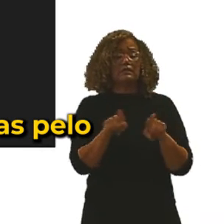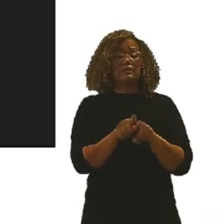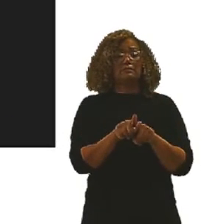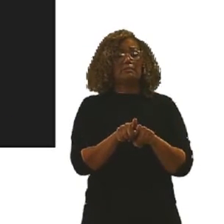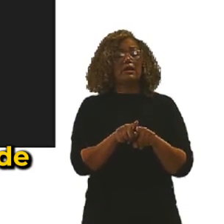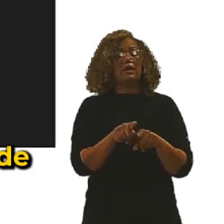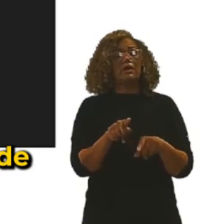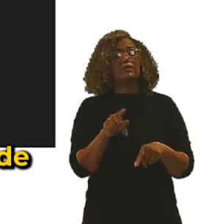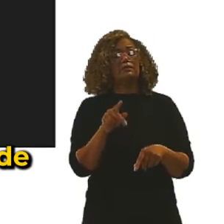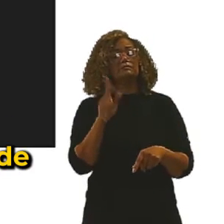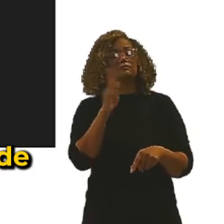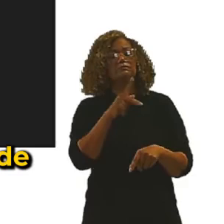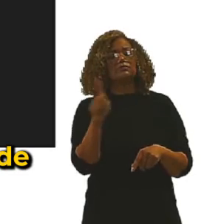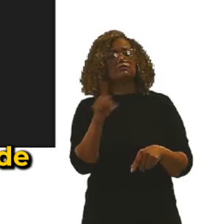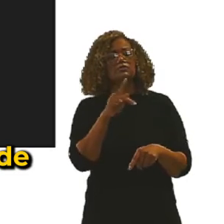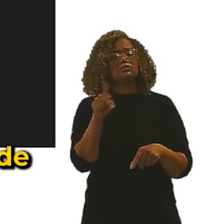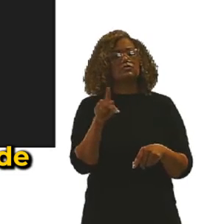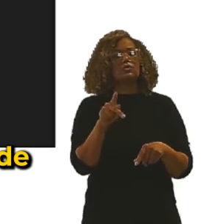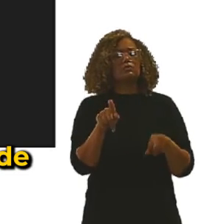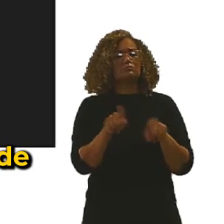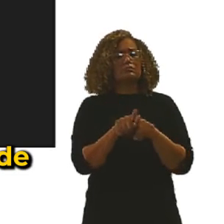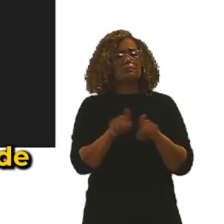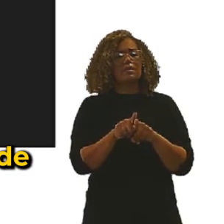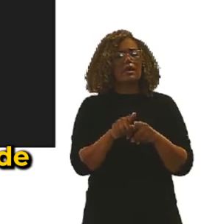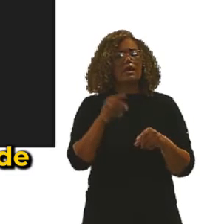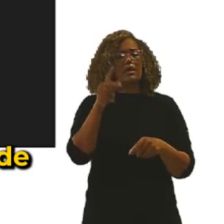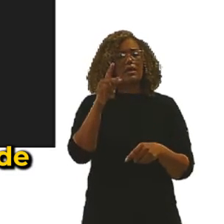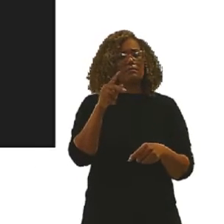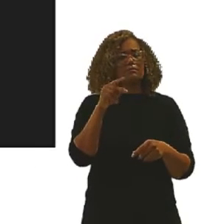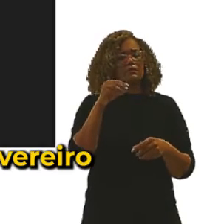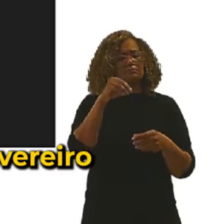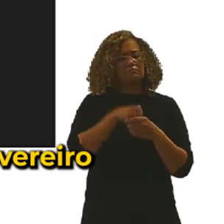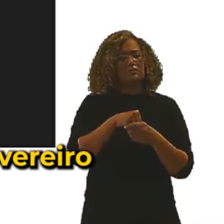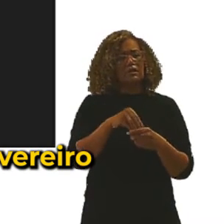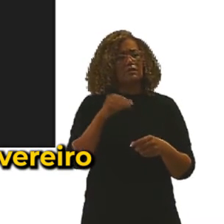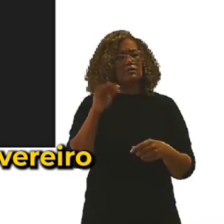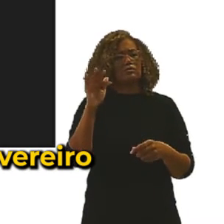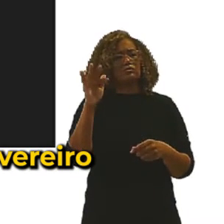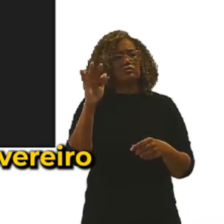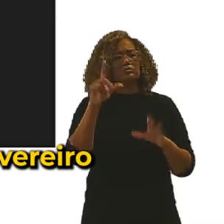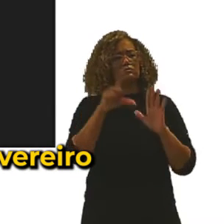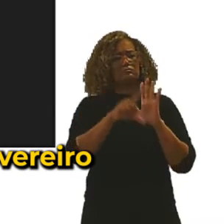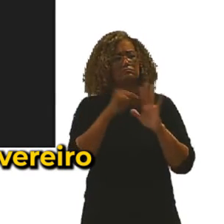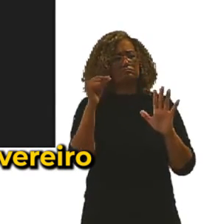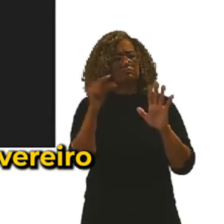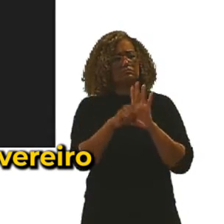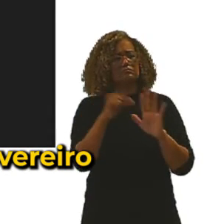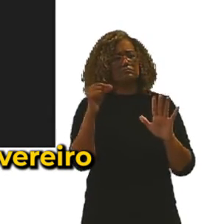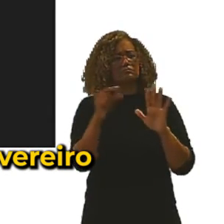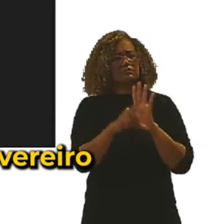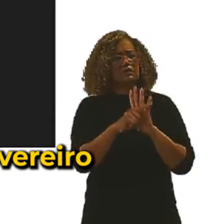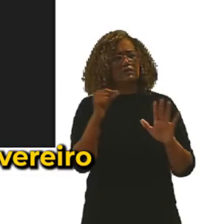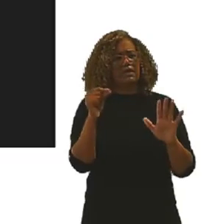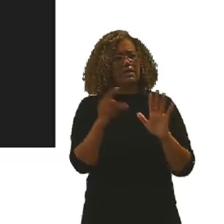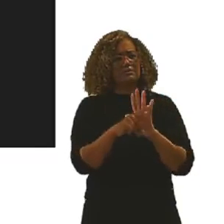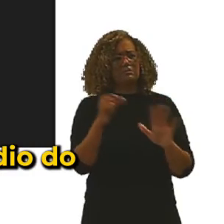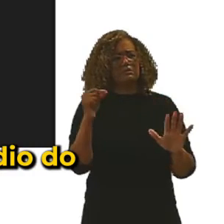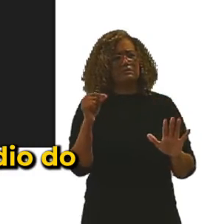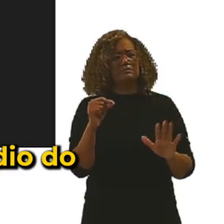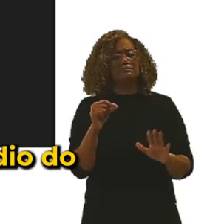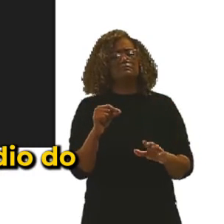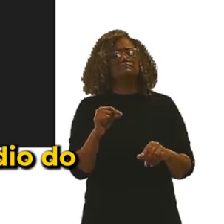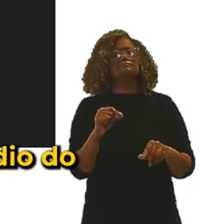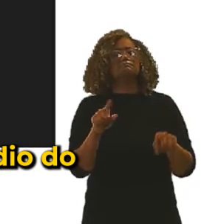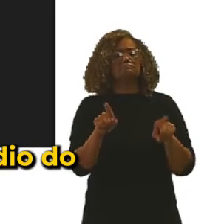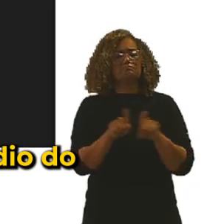do IESB, né, ele é coordenador da Câmara Técnica de Feminicídios do DF, compartilhou estatísticas atualizadas aí de fevereiro desse ano, que